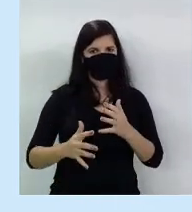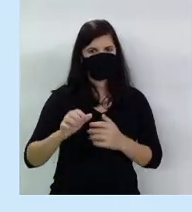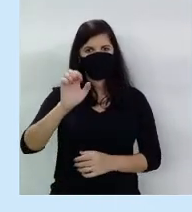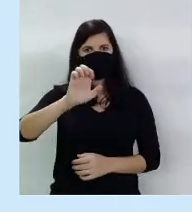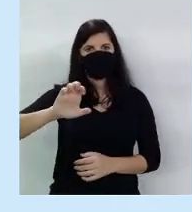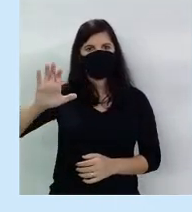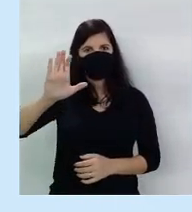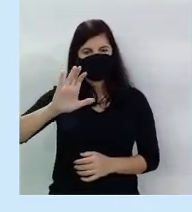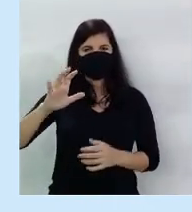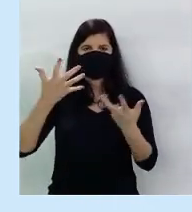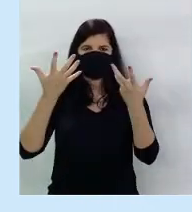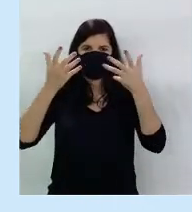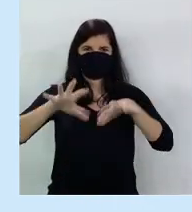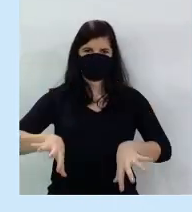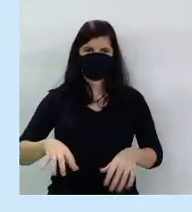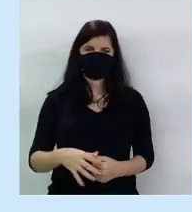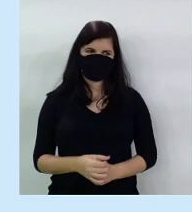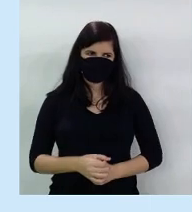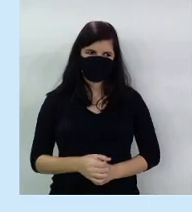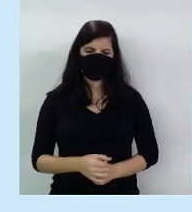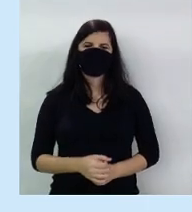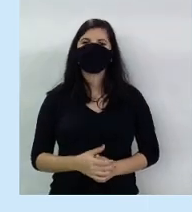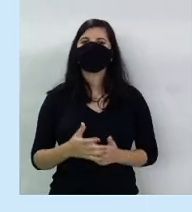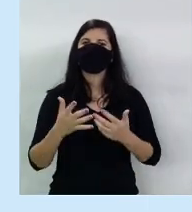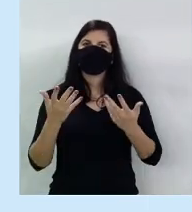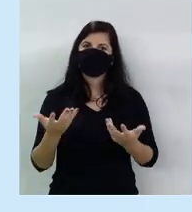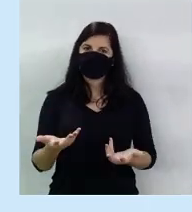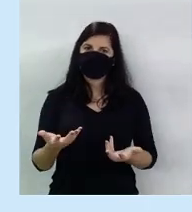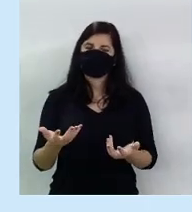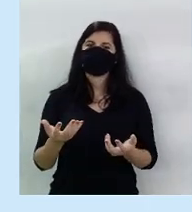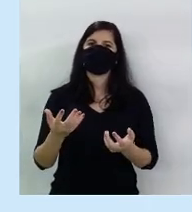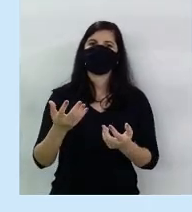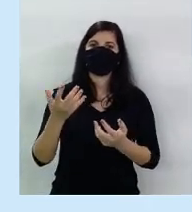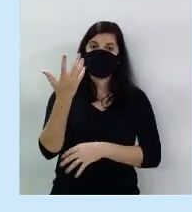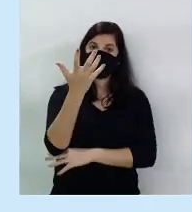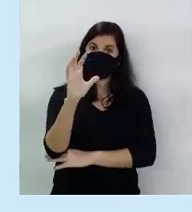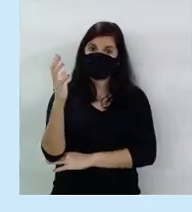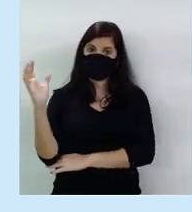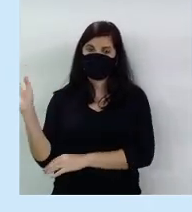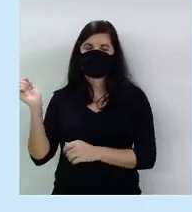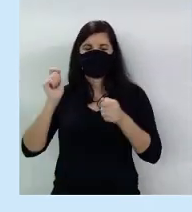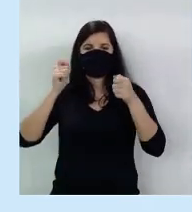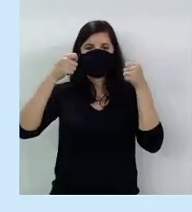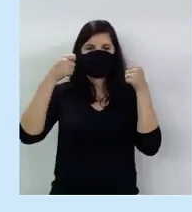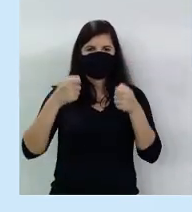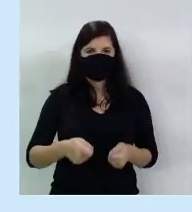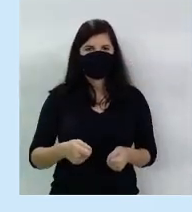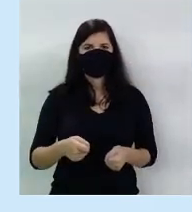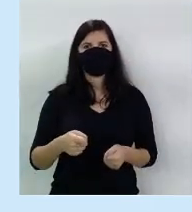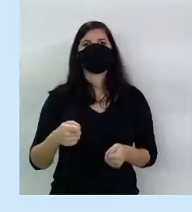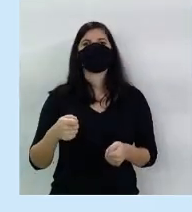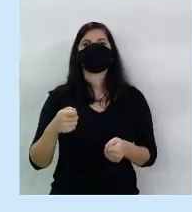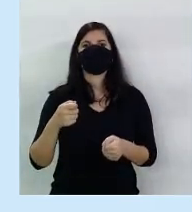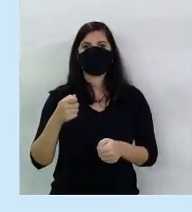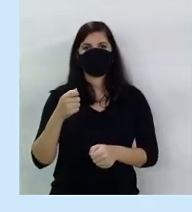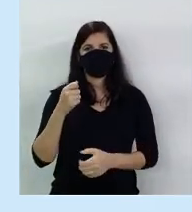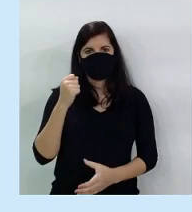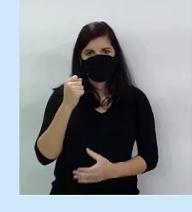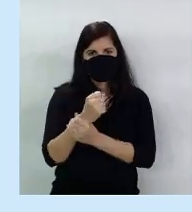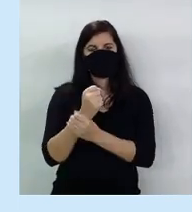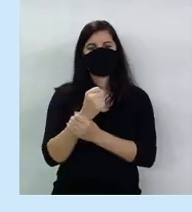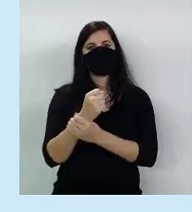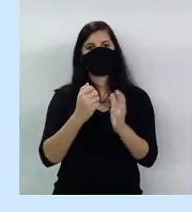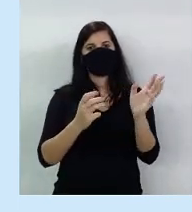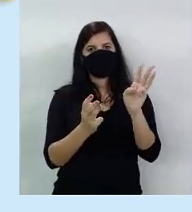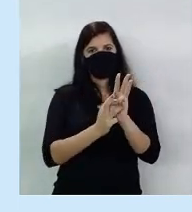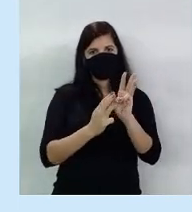não aceitou. Gravem bem, mas vejam só, a Jurema, a resistência, a questão indígena, a